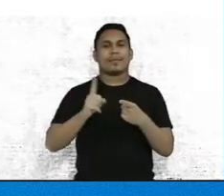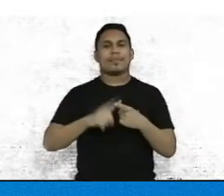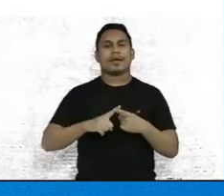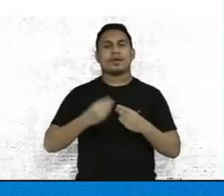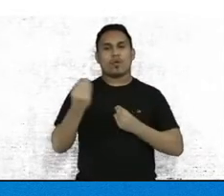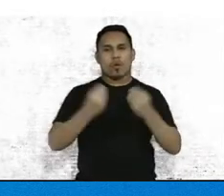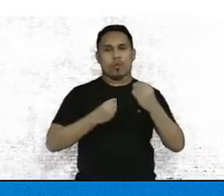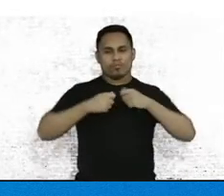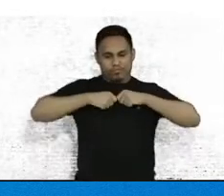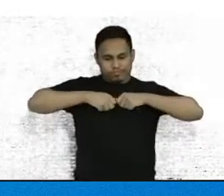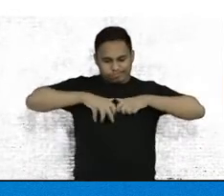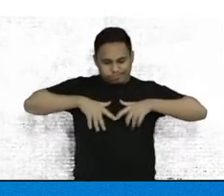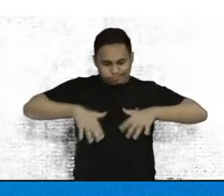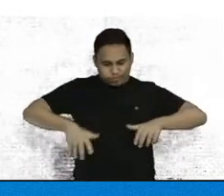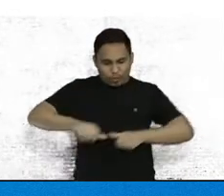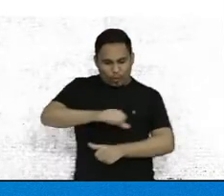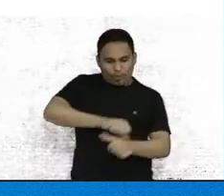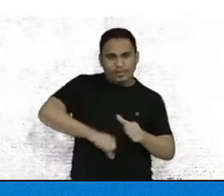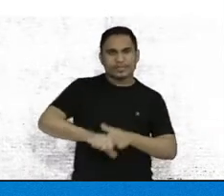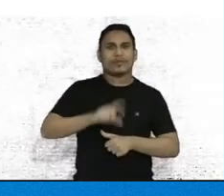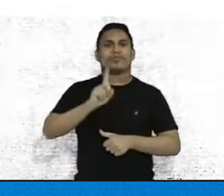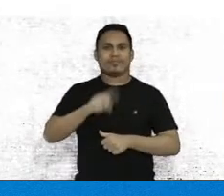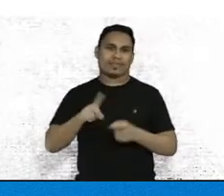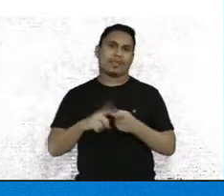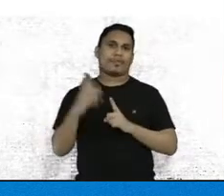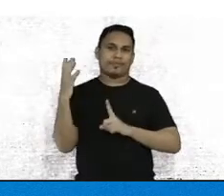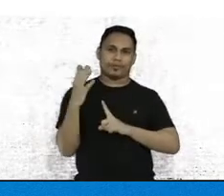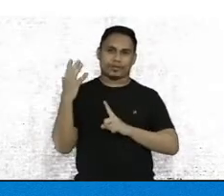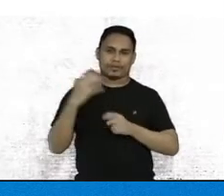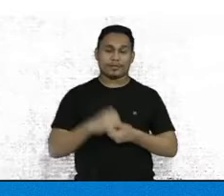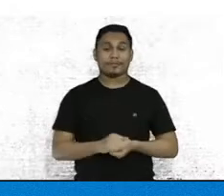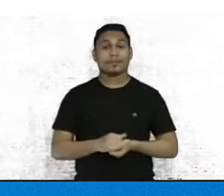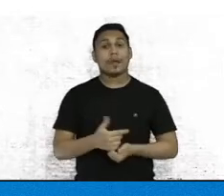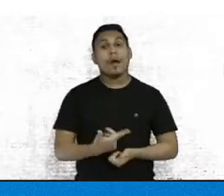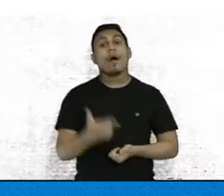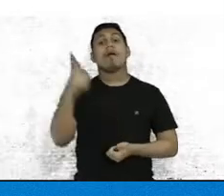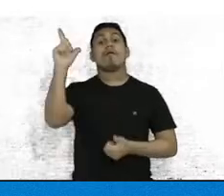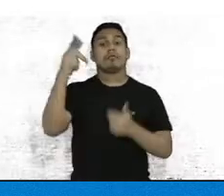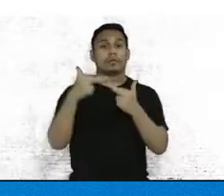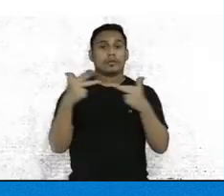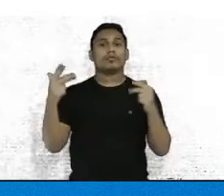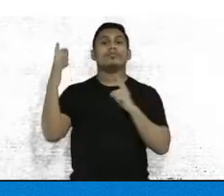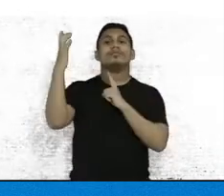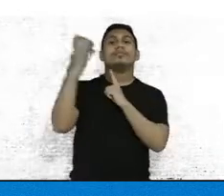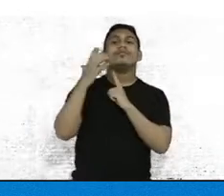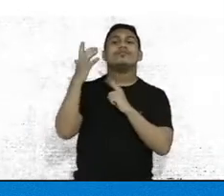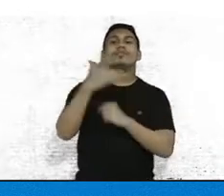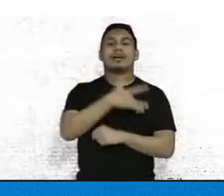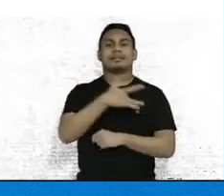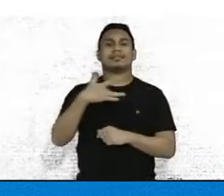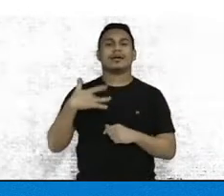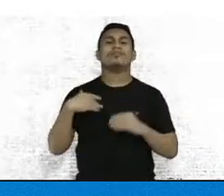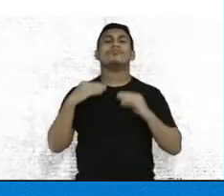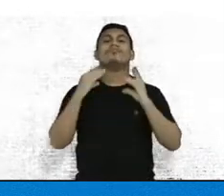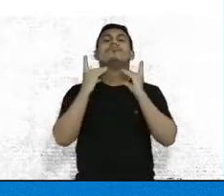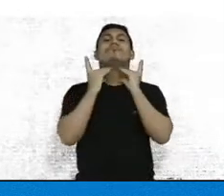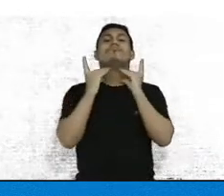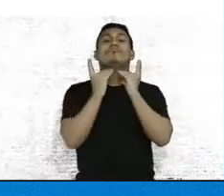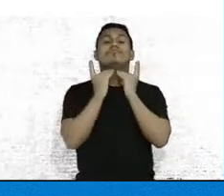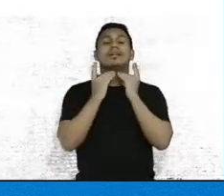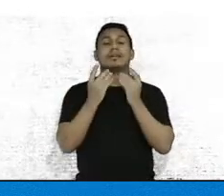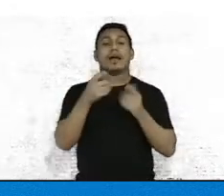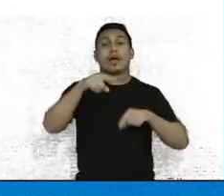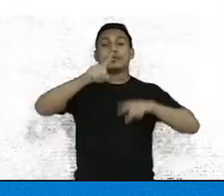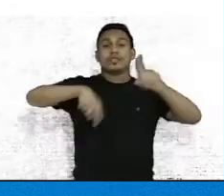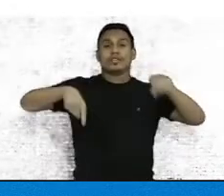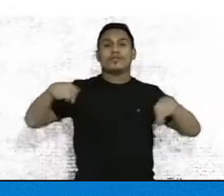conversão periférica. Uma outra coisa que interfere com a saúde da nossa tireoide é a nossa glicemia, o nosso nível de açúcar no sangue, tá? As